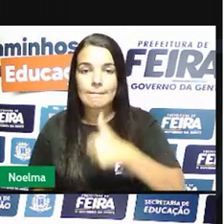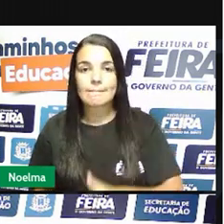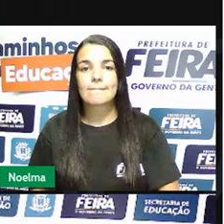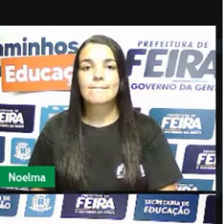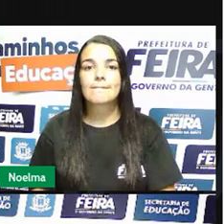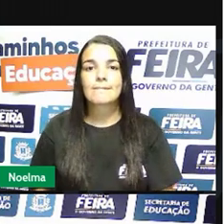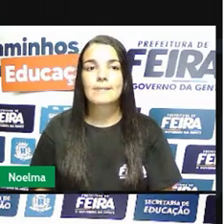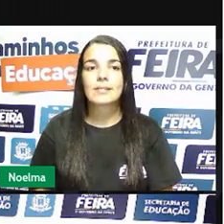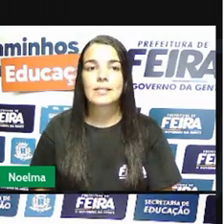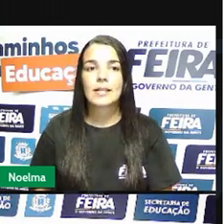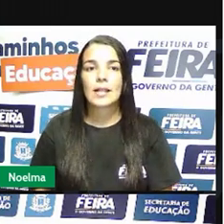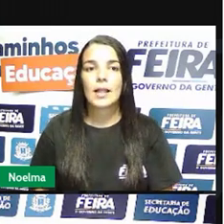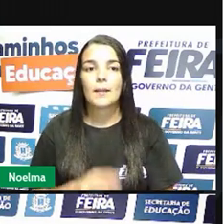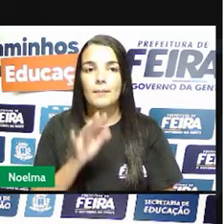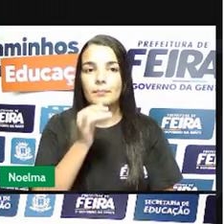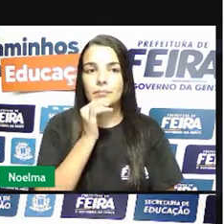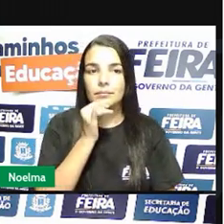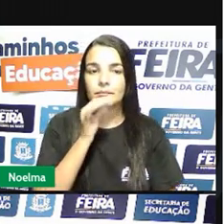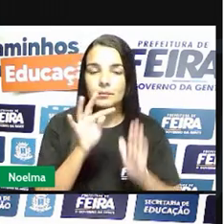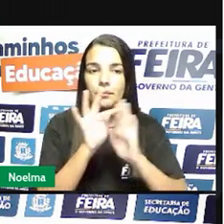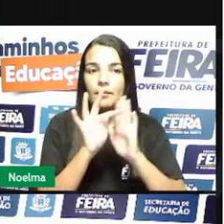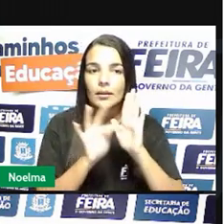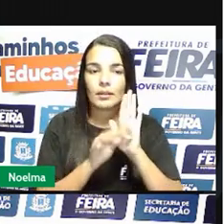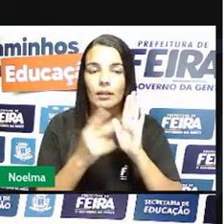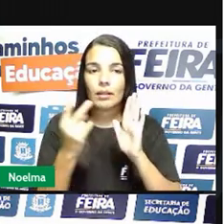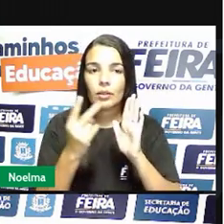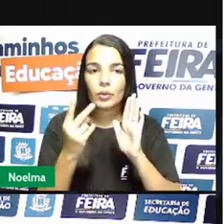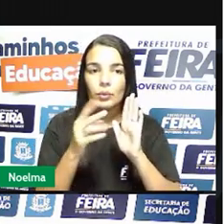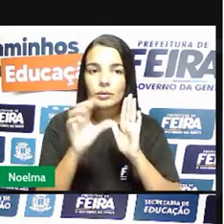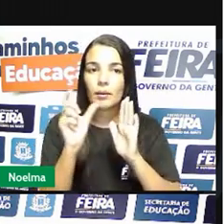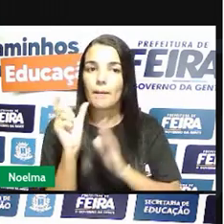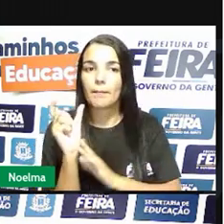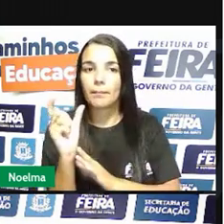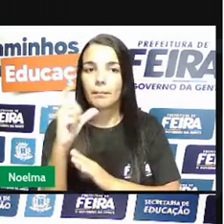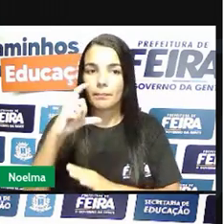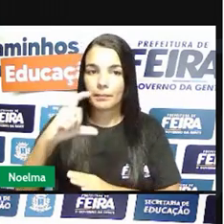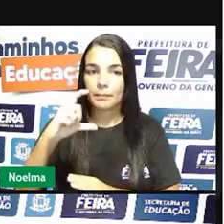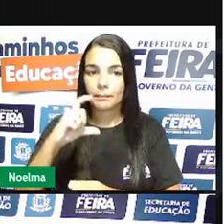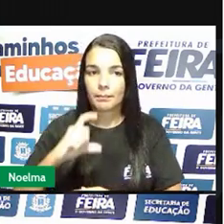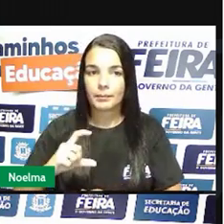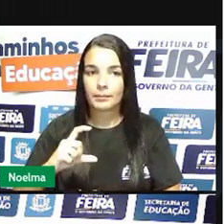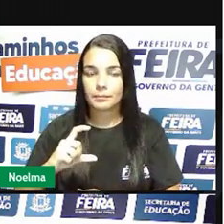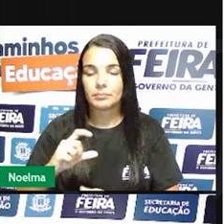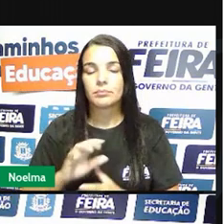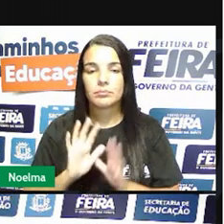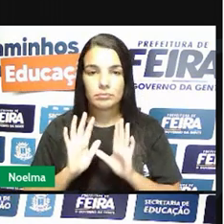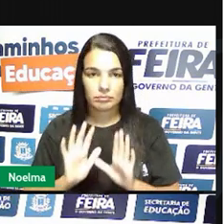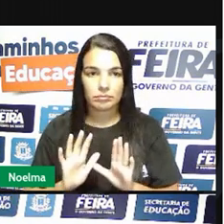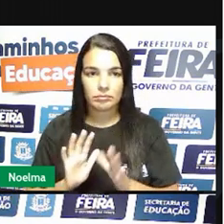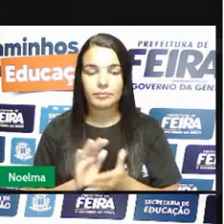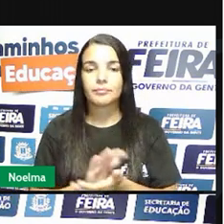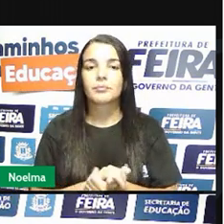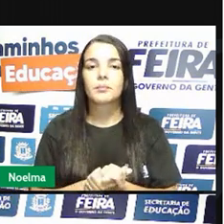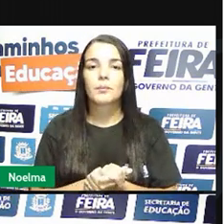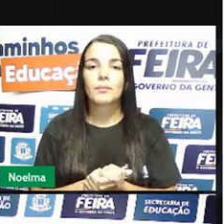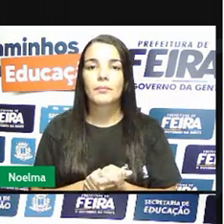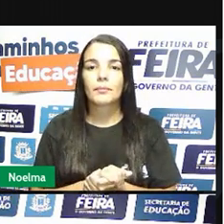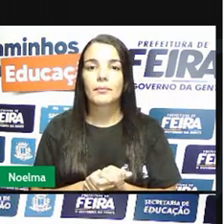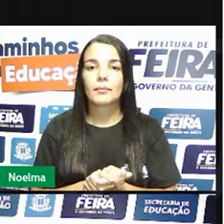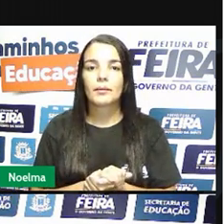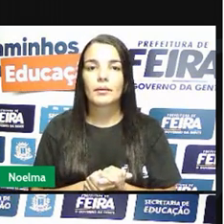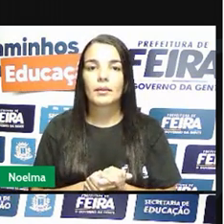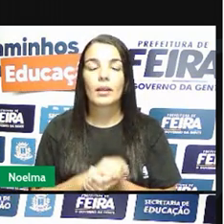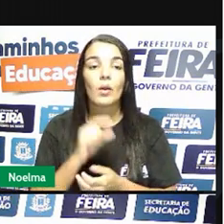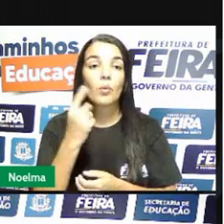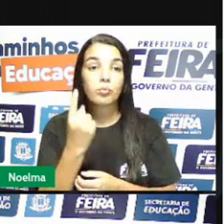gente vai fazer um texto onde o desenvolvimento vão ter dois parágrafos. Se for três parágrafos, três argumentos, e assim por diante, tá?